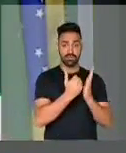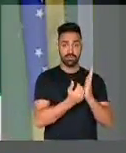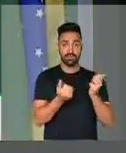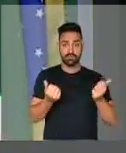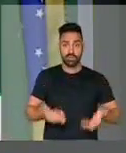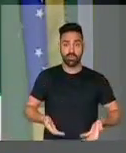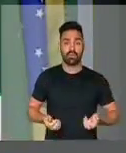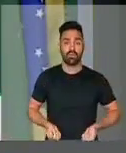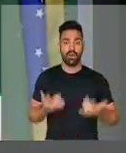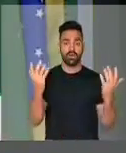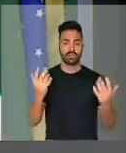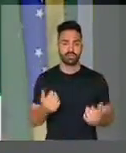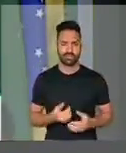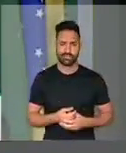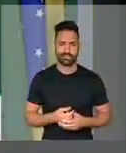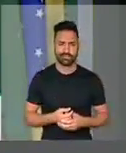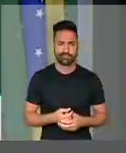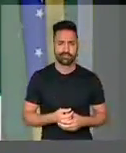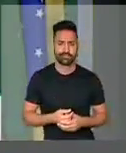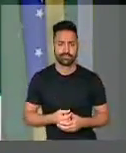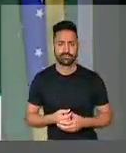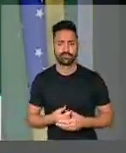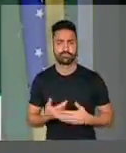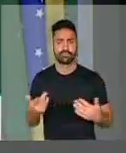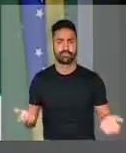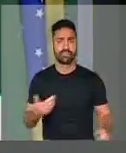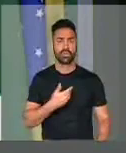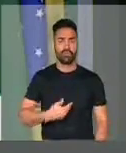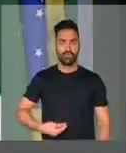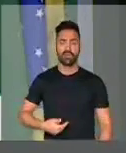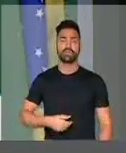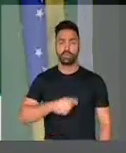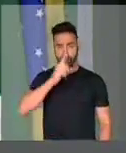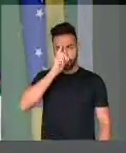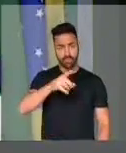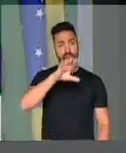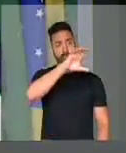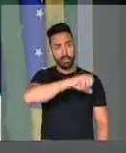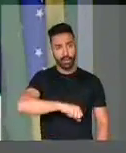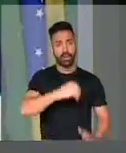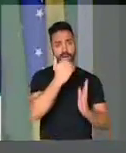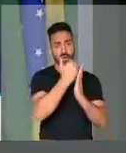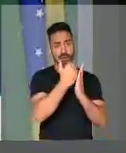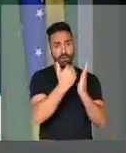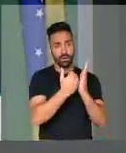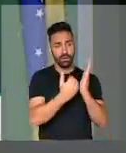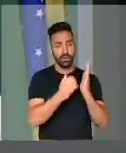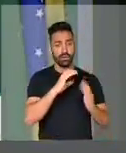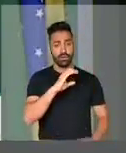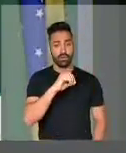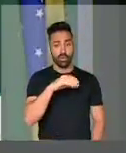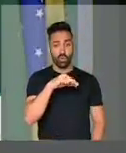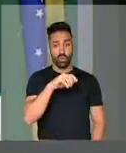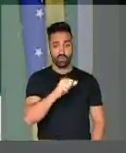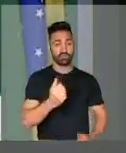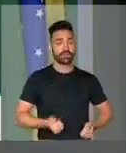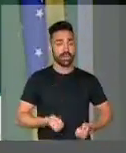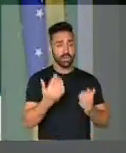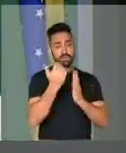Em determinado momento, o governador manda recolher a prestação de contas que ele próprio apresentou,